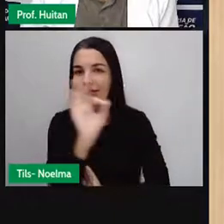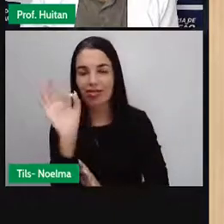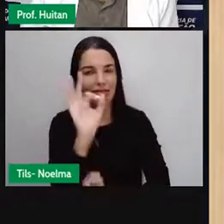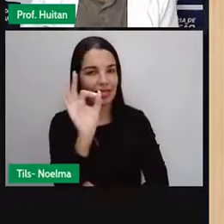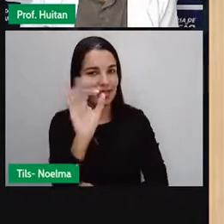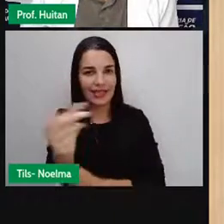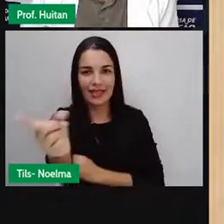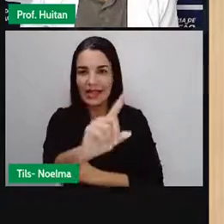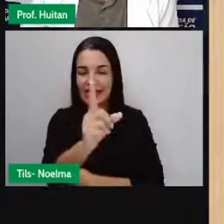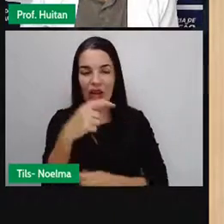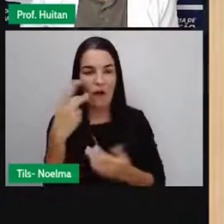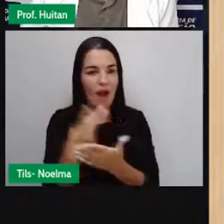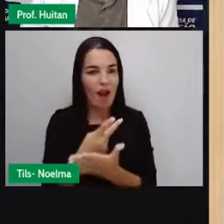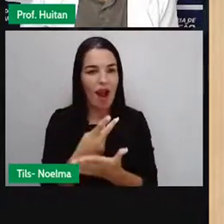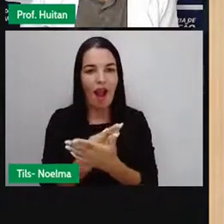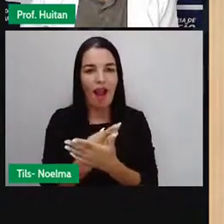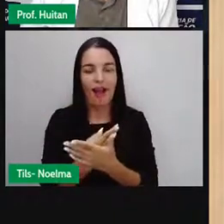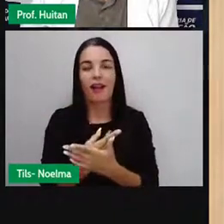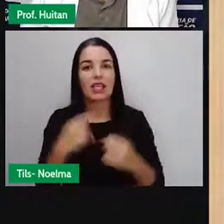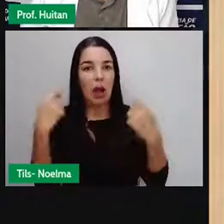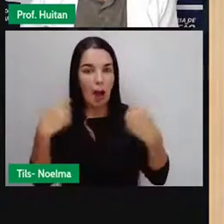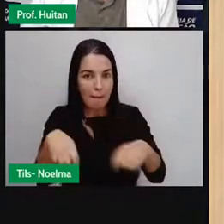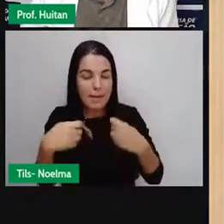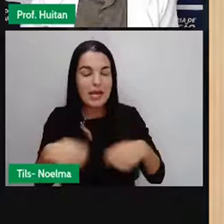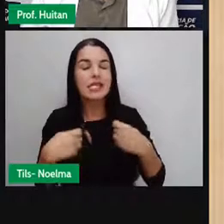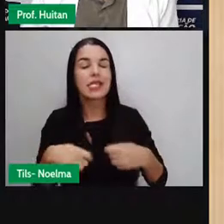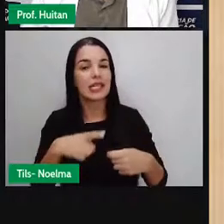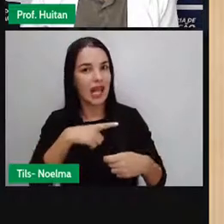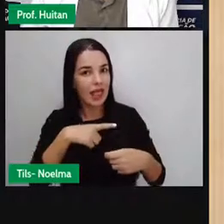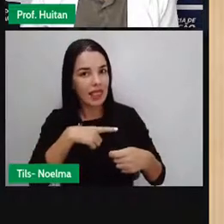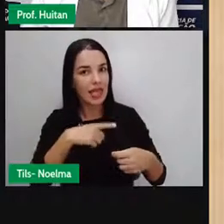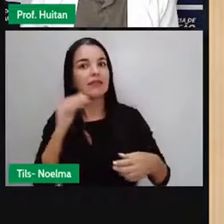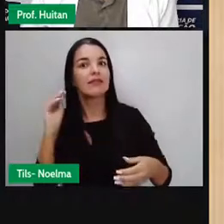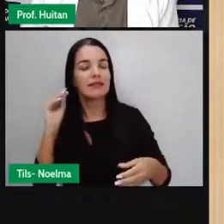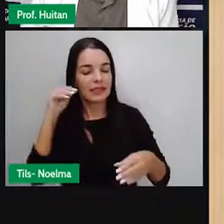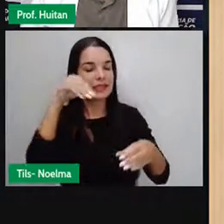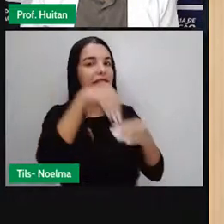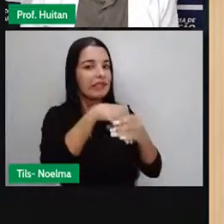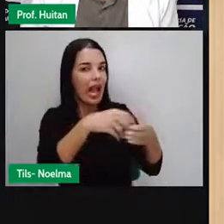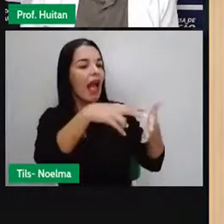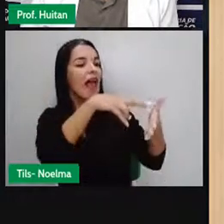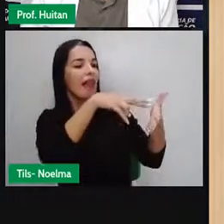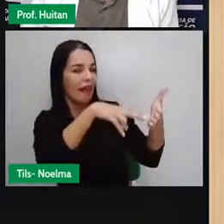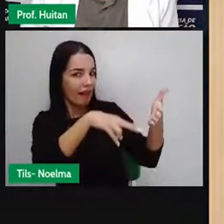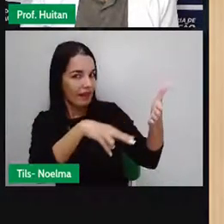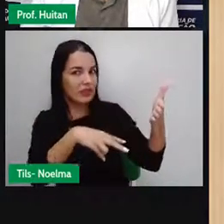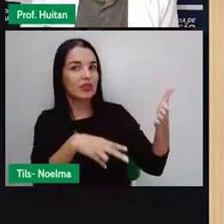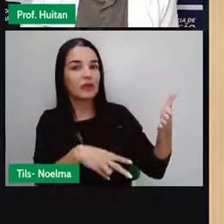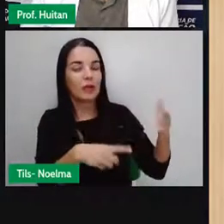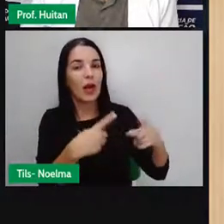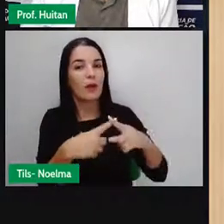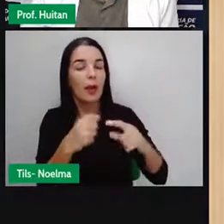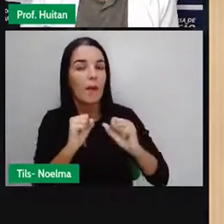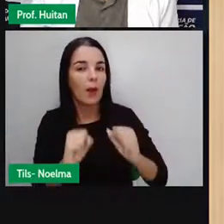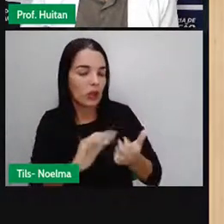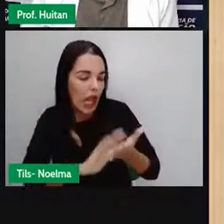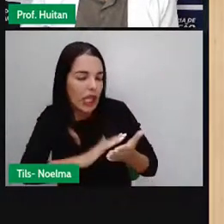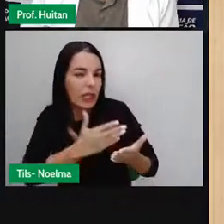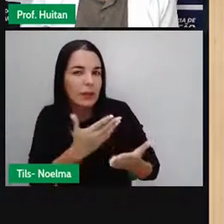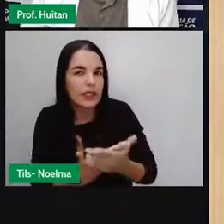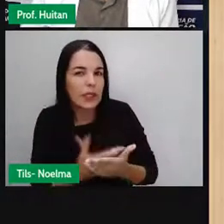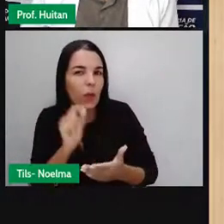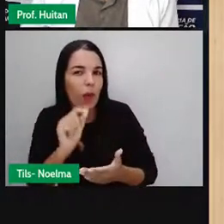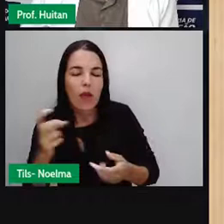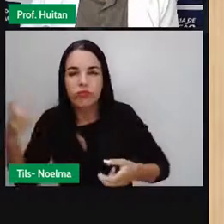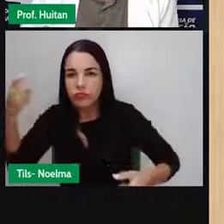possa interpretar a nossa realidade também, para que essa interpretação da realidade possa nos ajudar